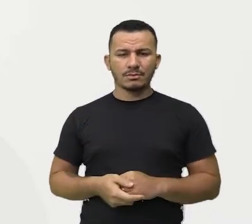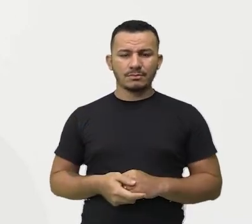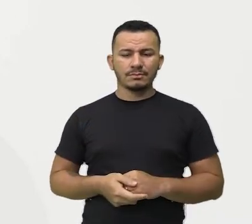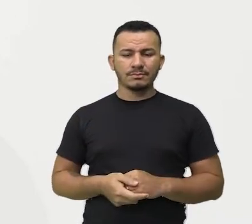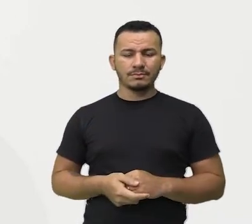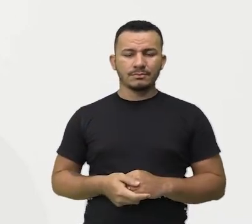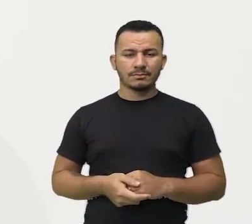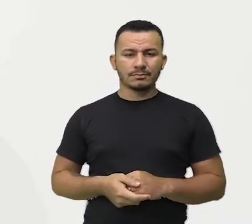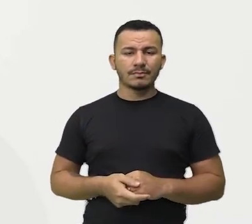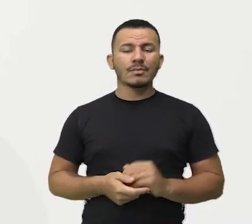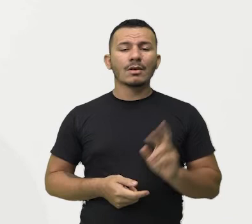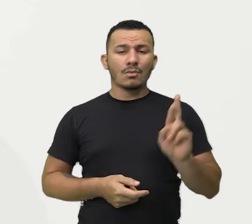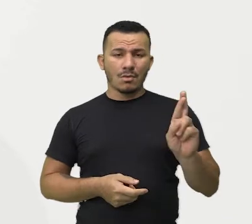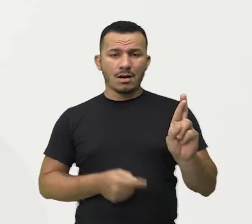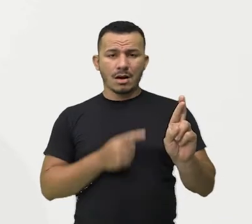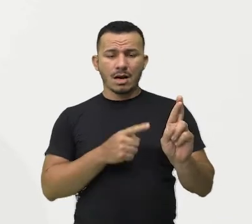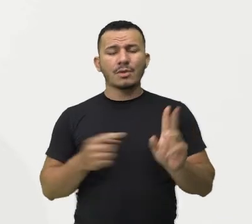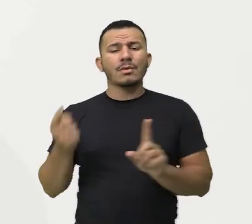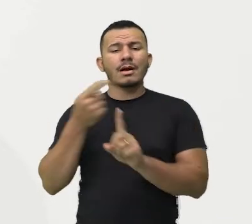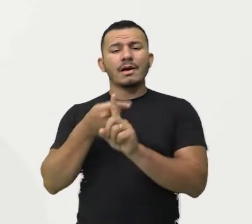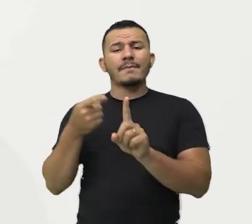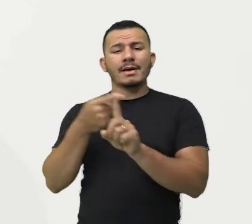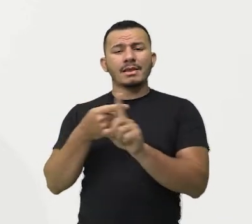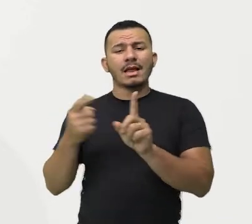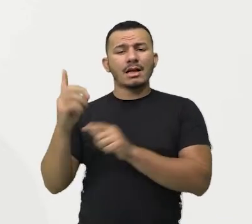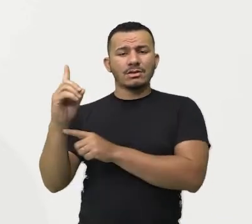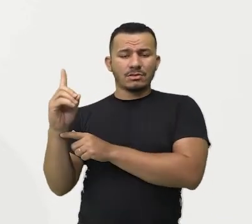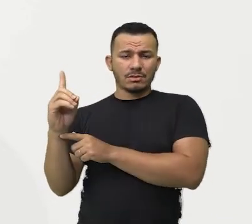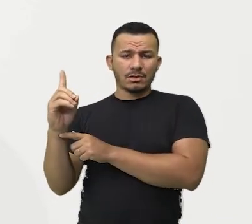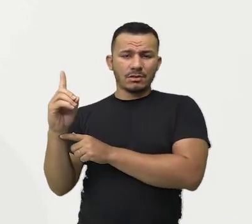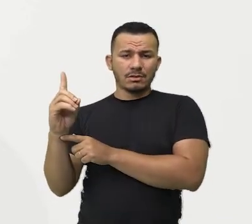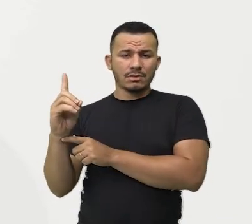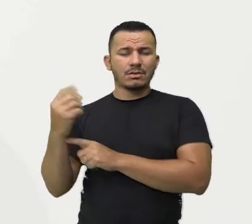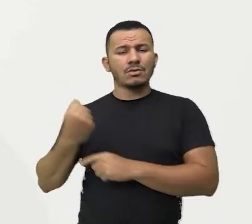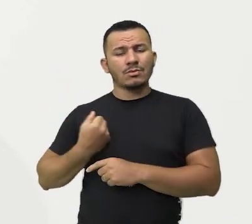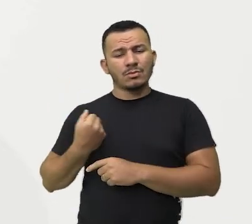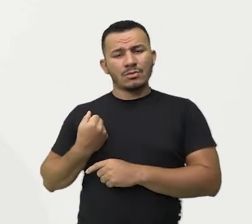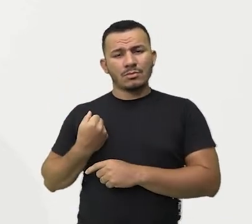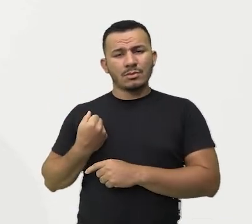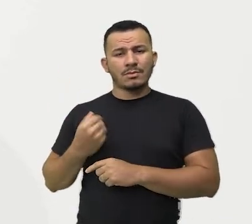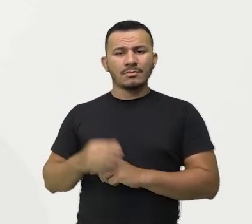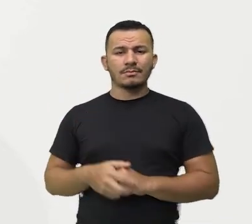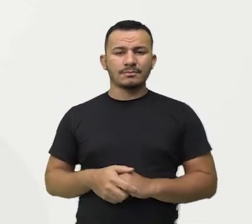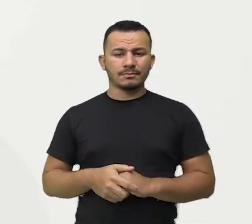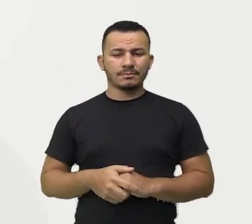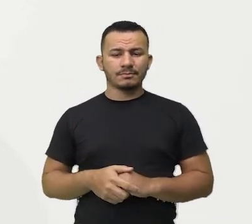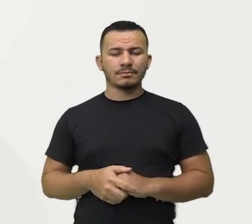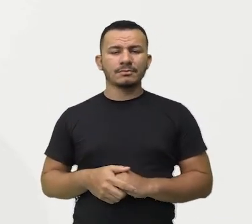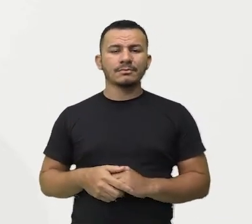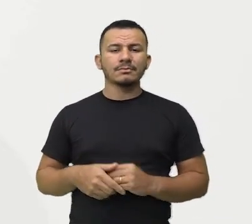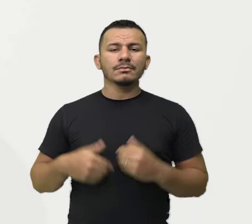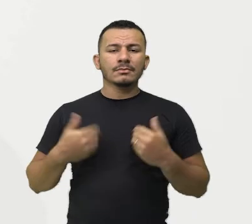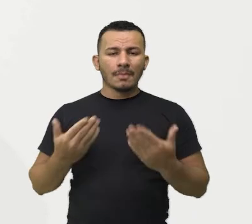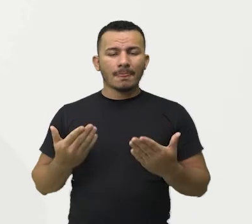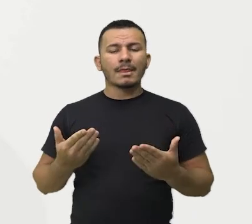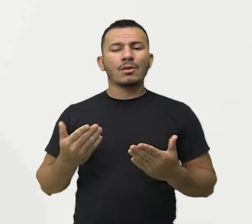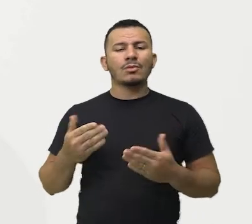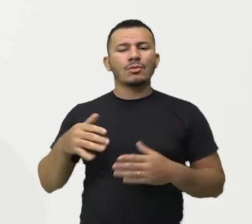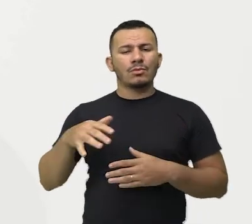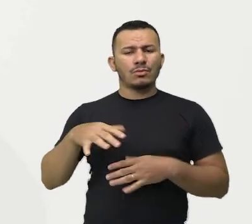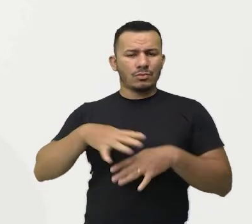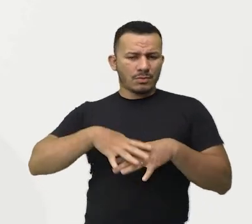2. Então, o raio, na verdade, ele é a metade do valor do diâmetro.